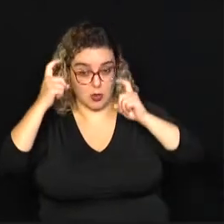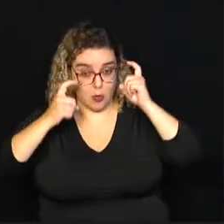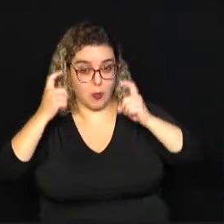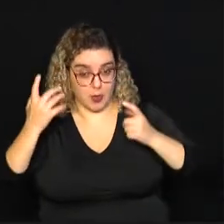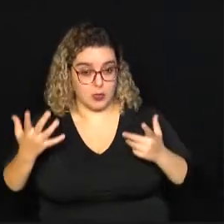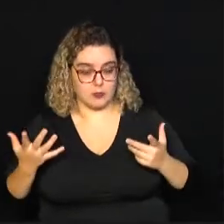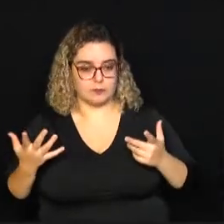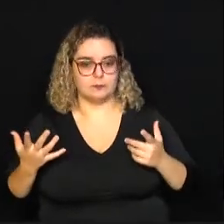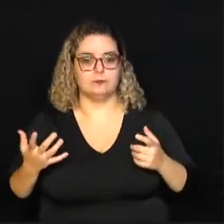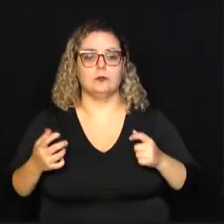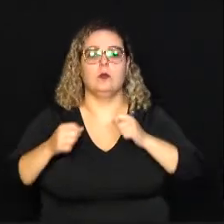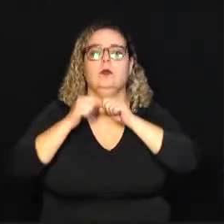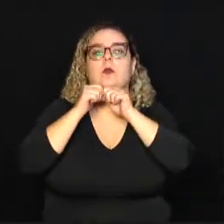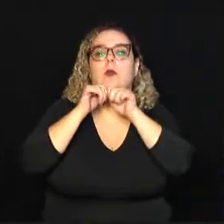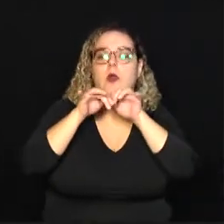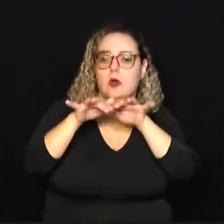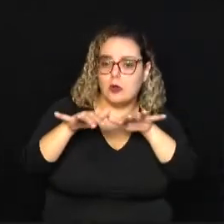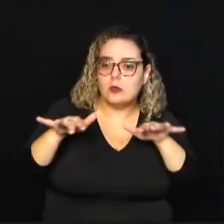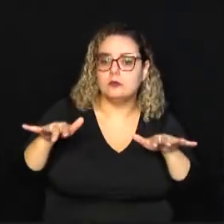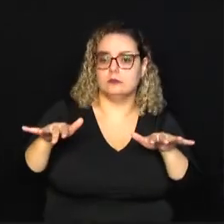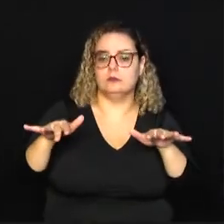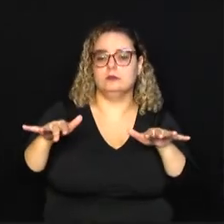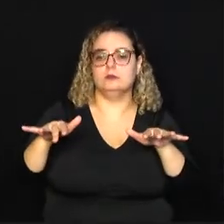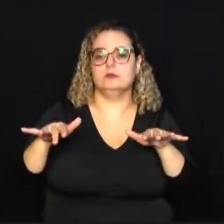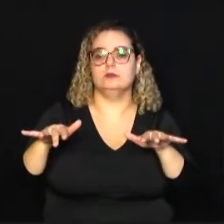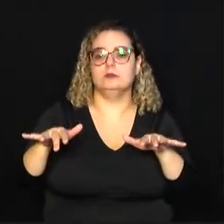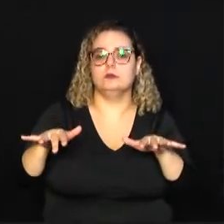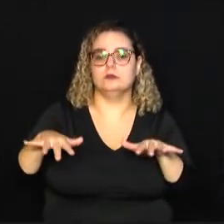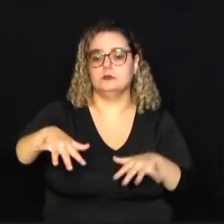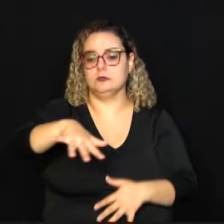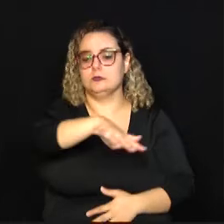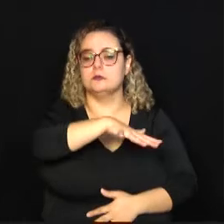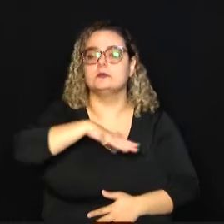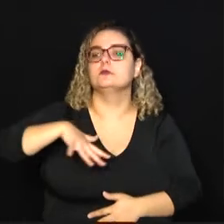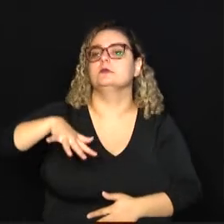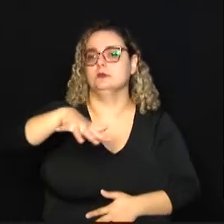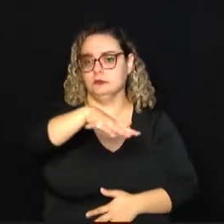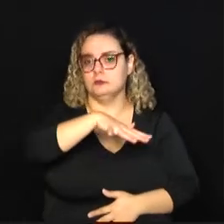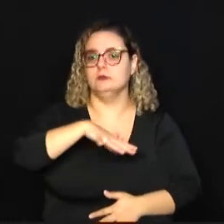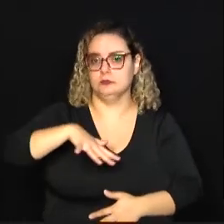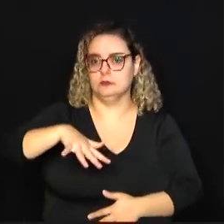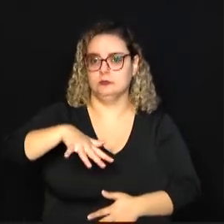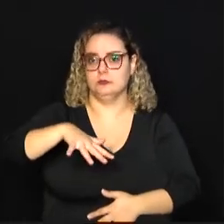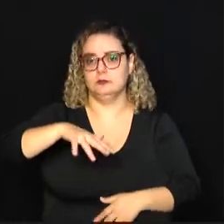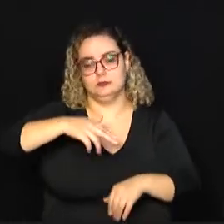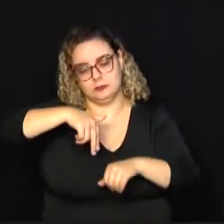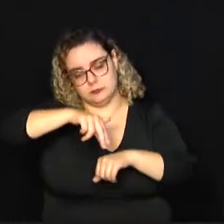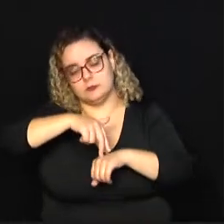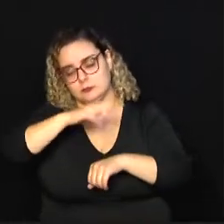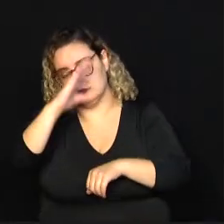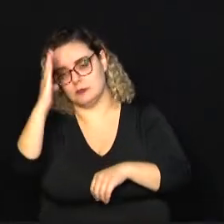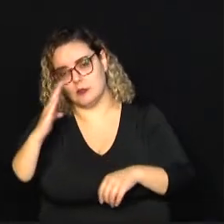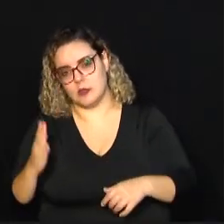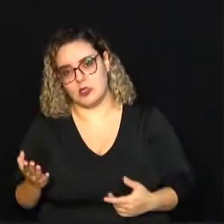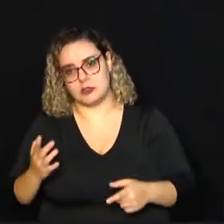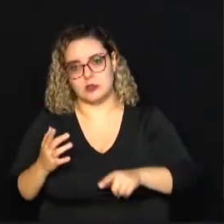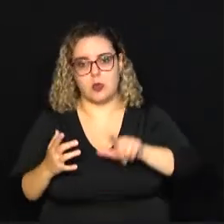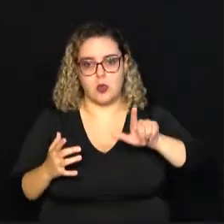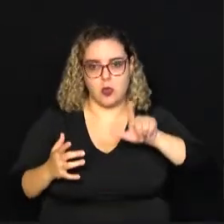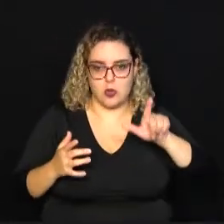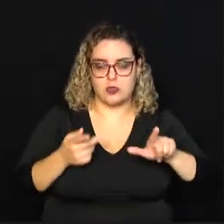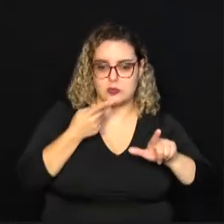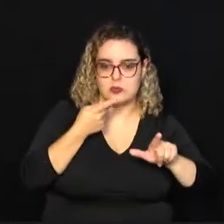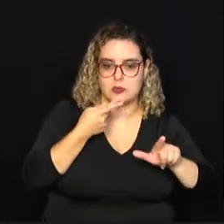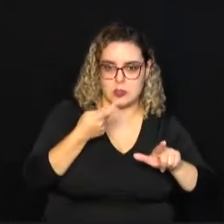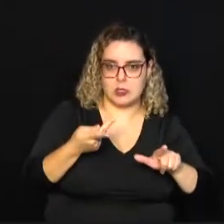na circulação nos territórios nacionais, né, nos territórios do Brasil, pela